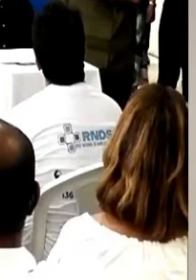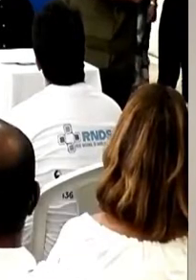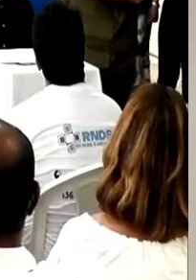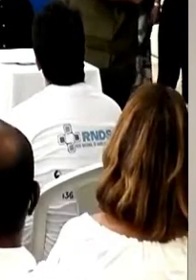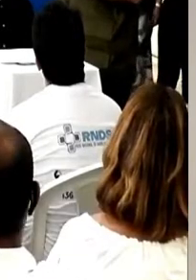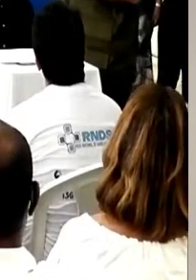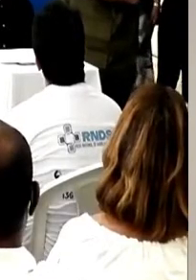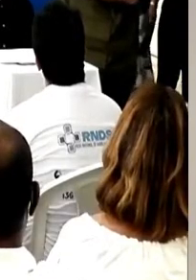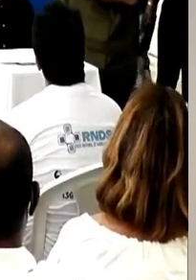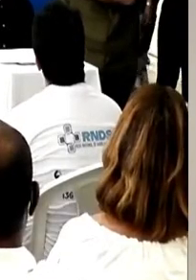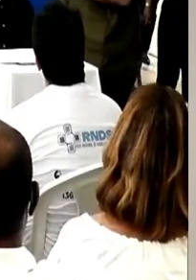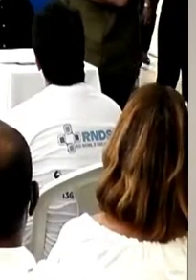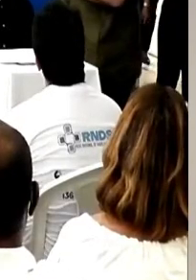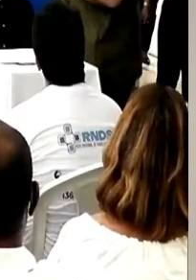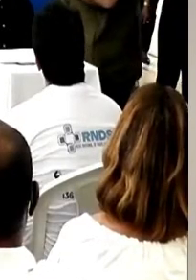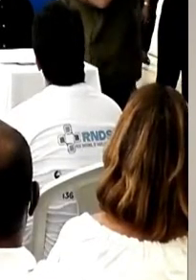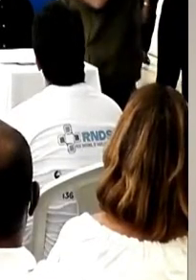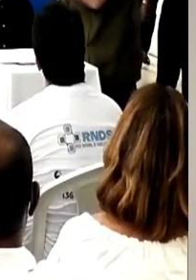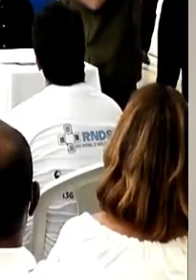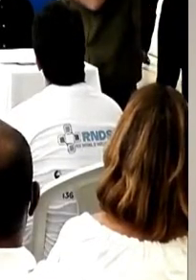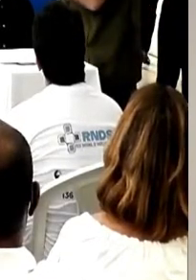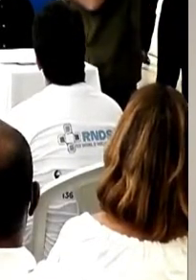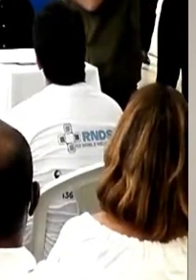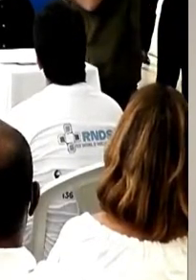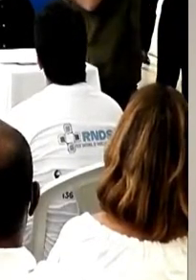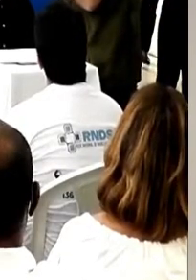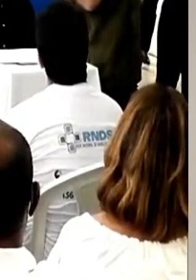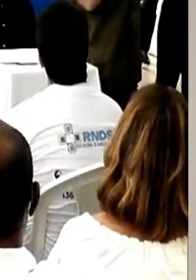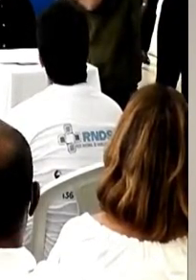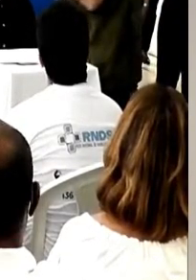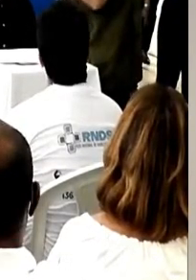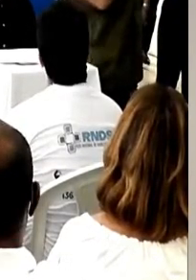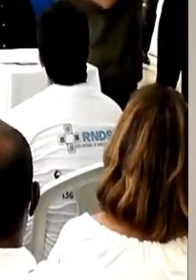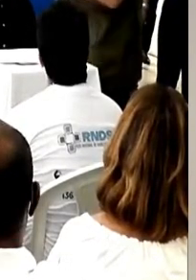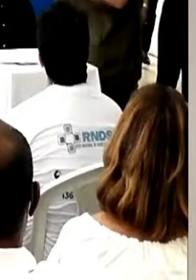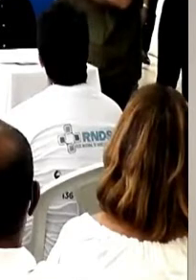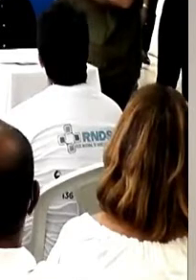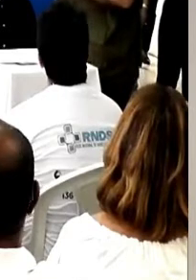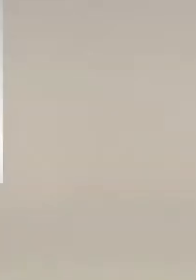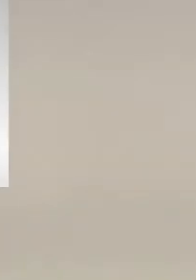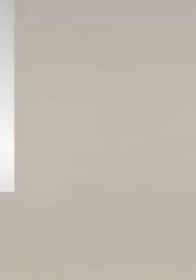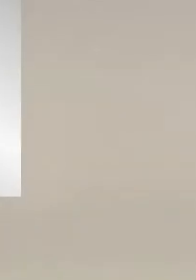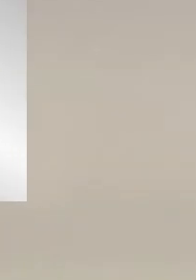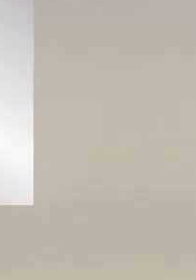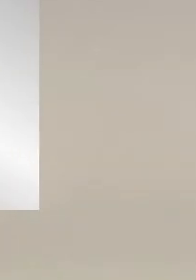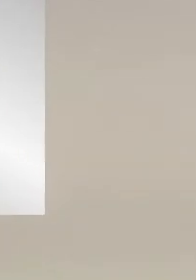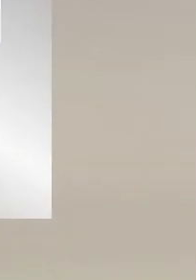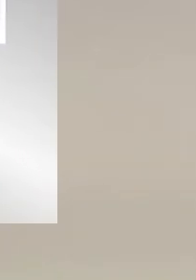chegar através da tecnologia, de informação e comunicação.